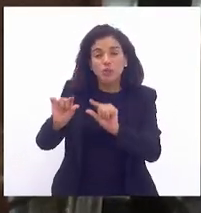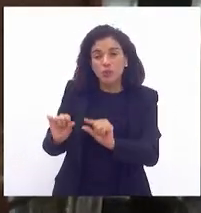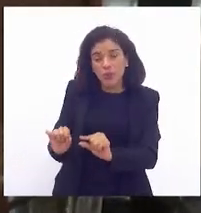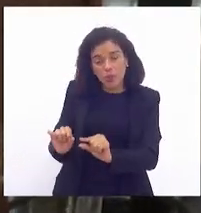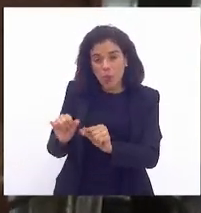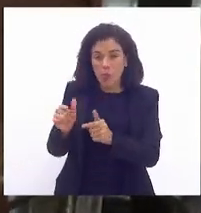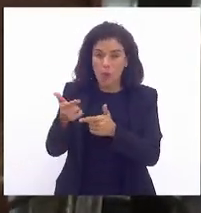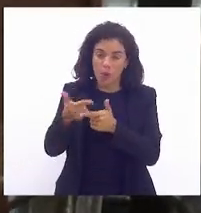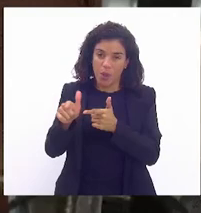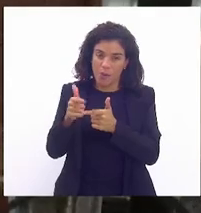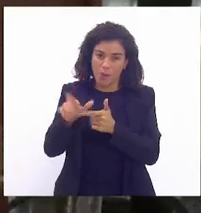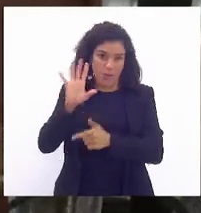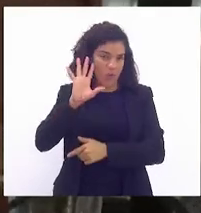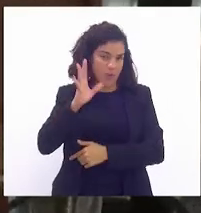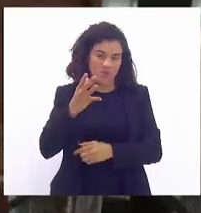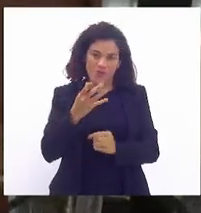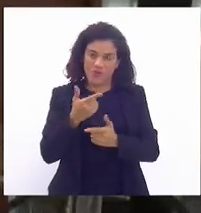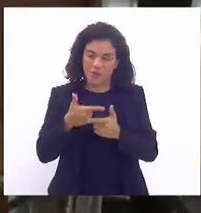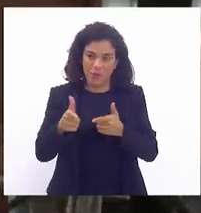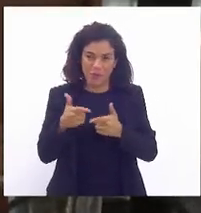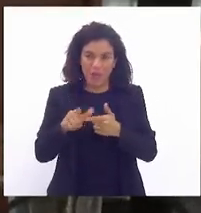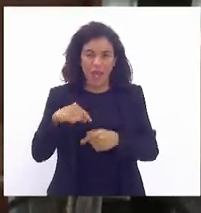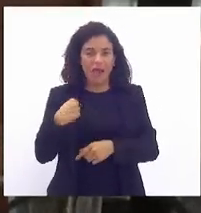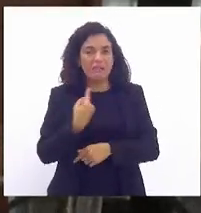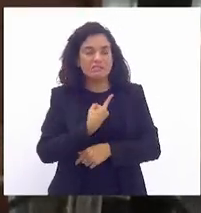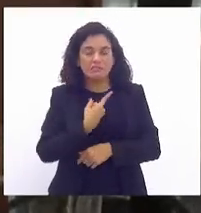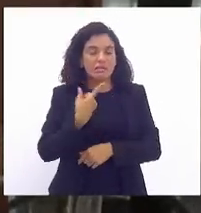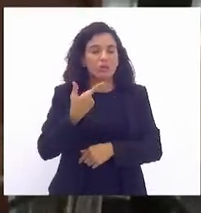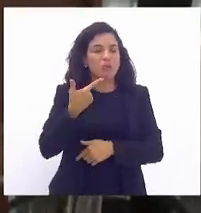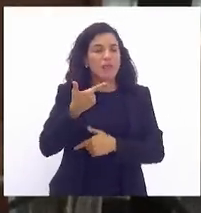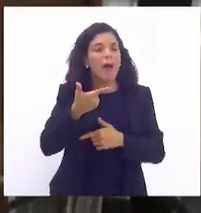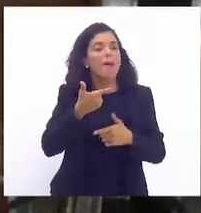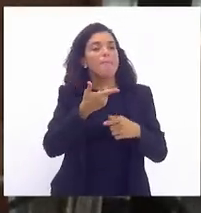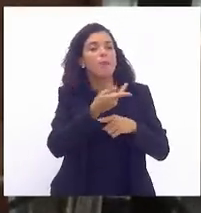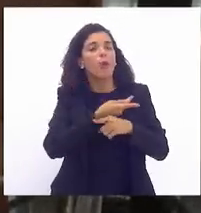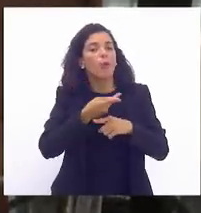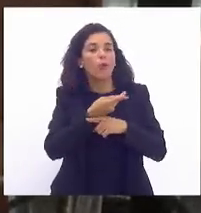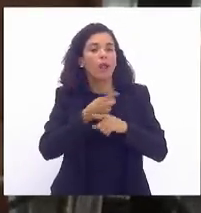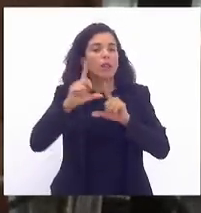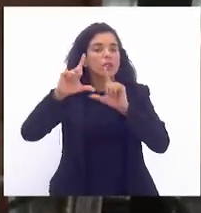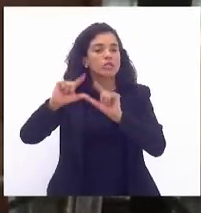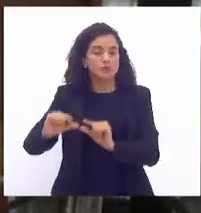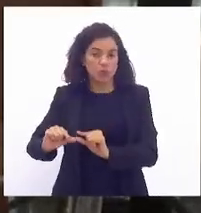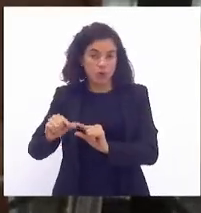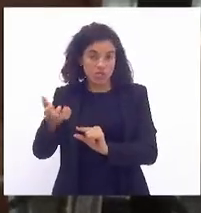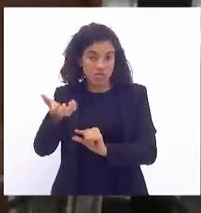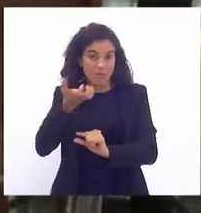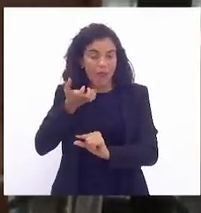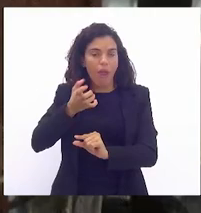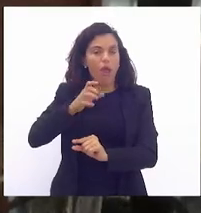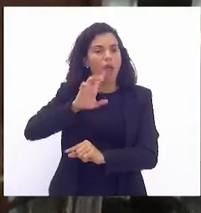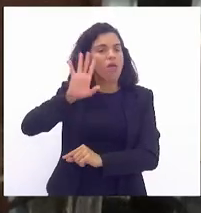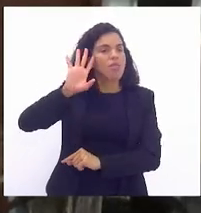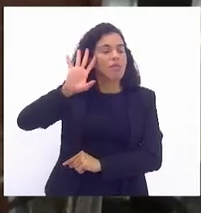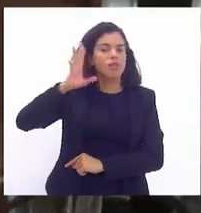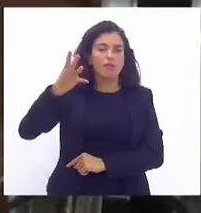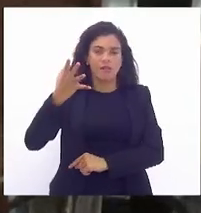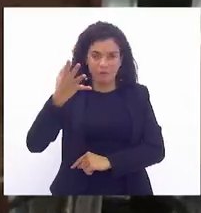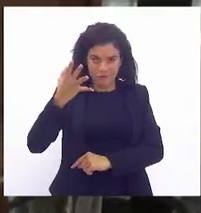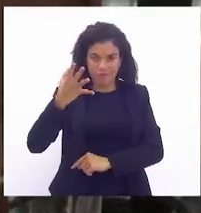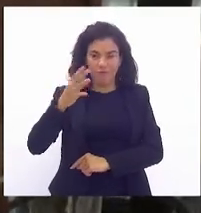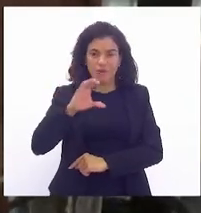não resolveu. A gente não está aqui atrás de nada que amenize. A gente quer que resolva. A gente quer a